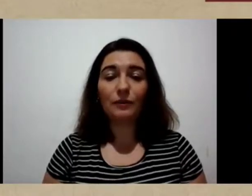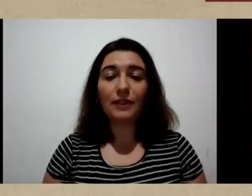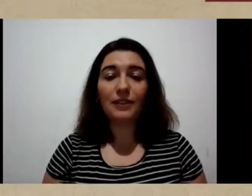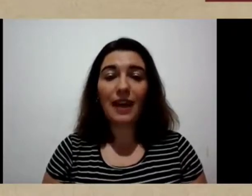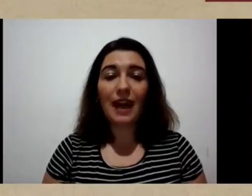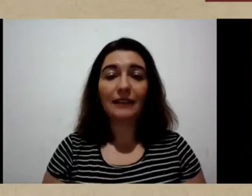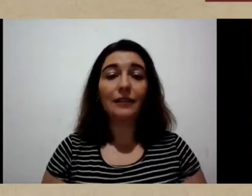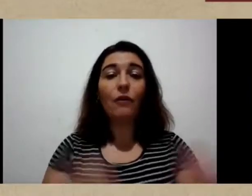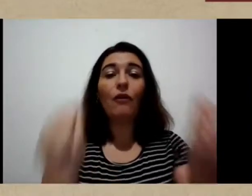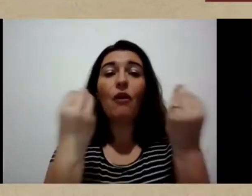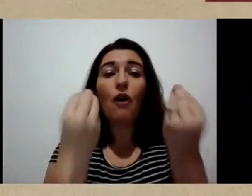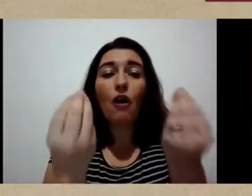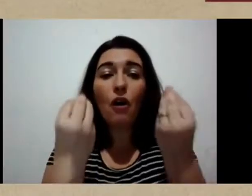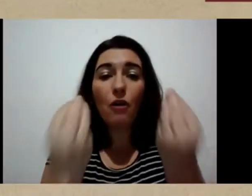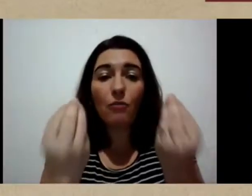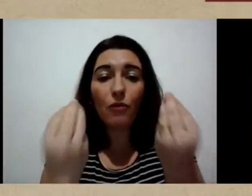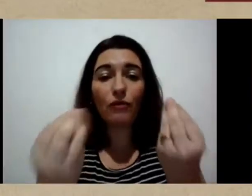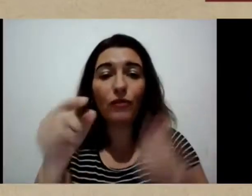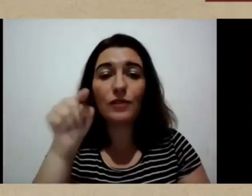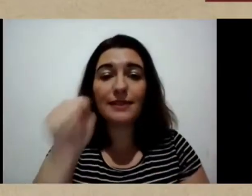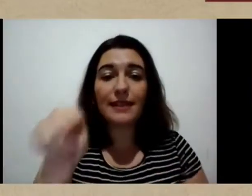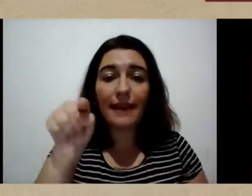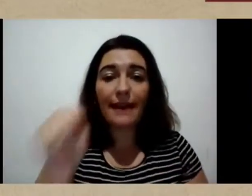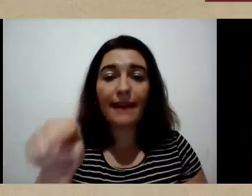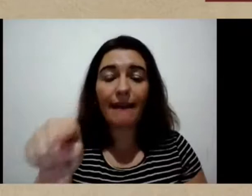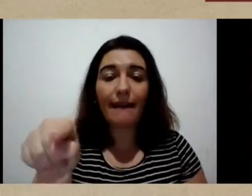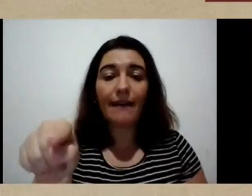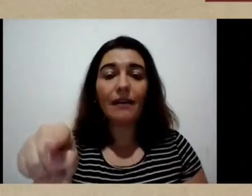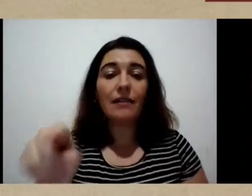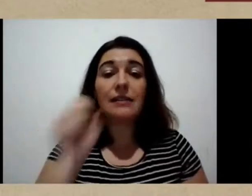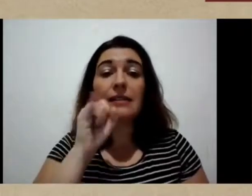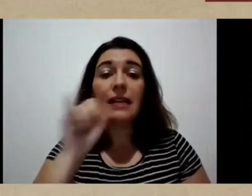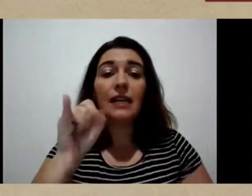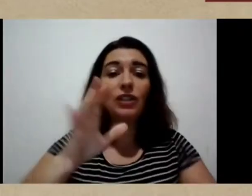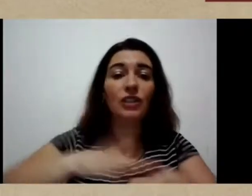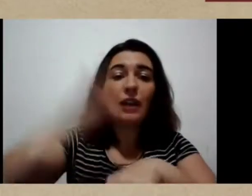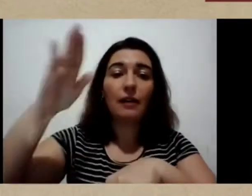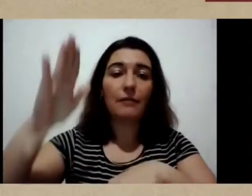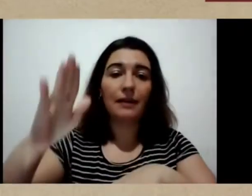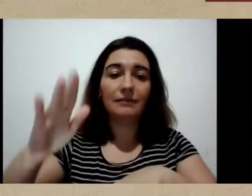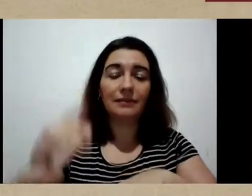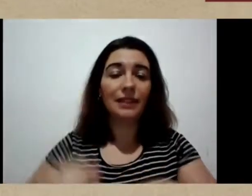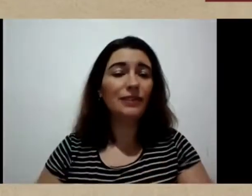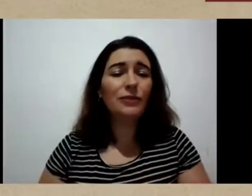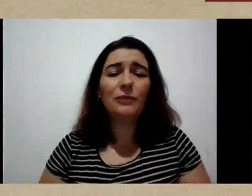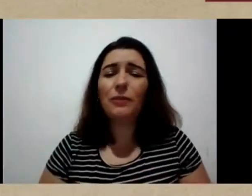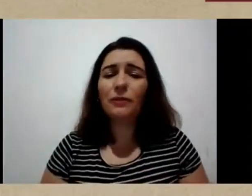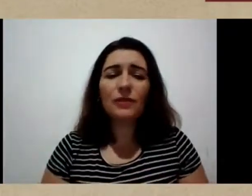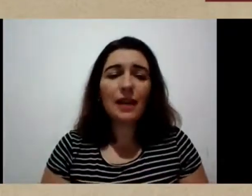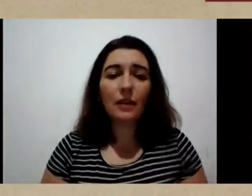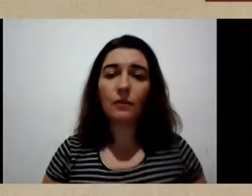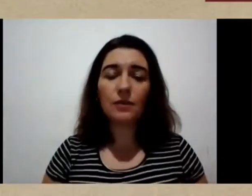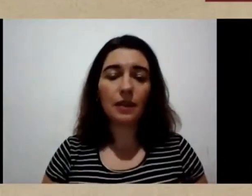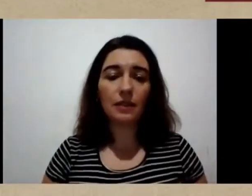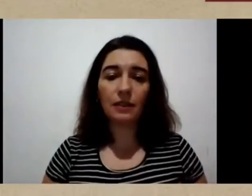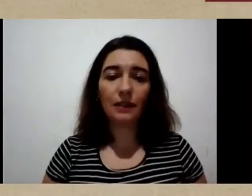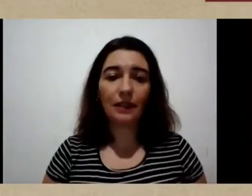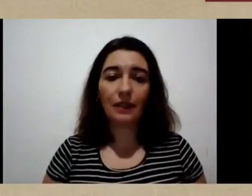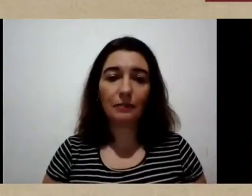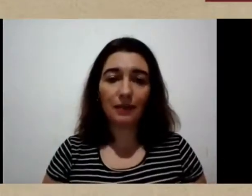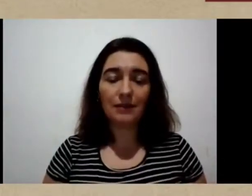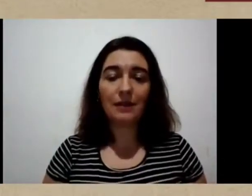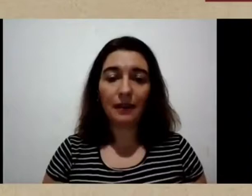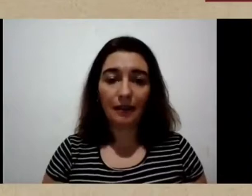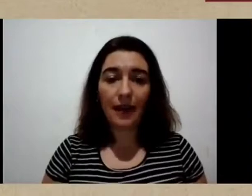forma totalmente errada. Então, como você se chama? Isso não produz nenhum sentido